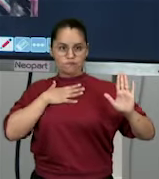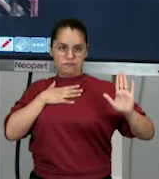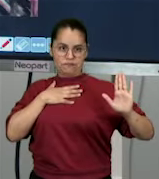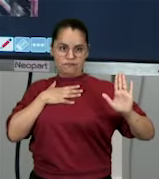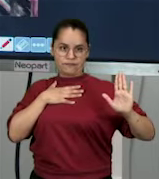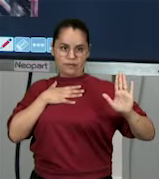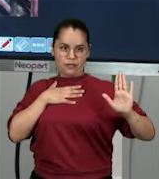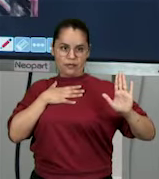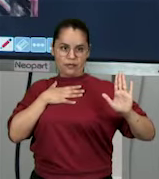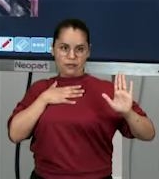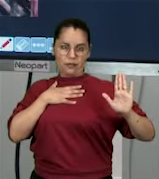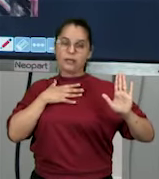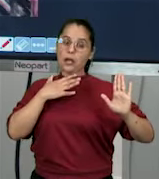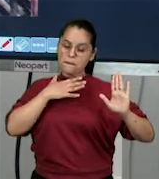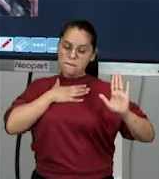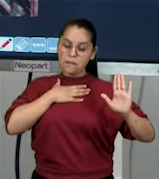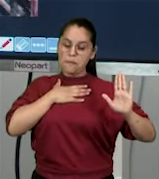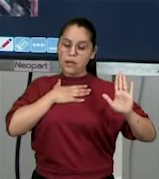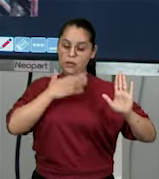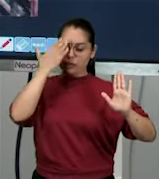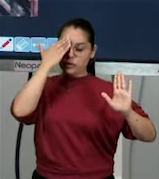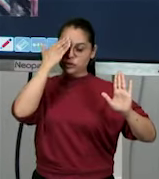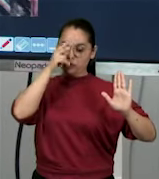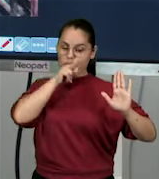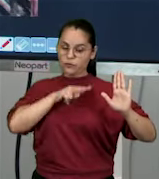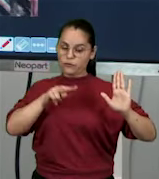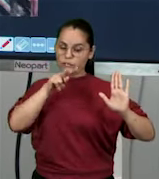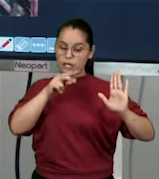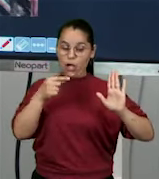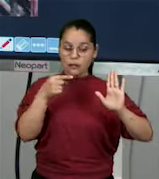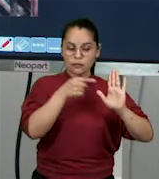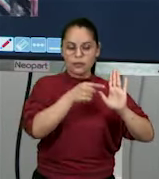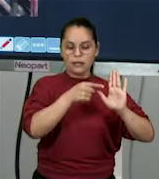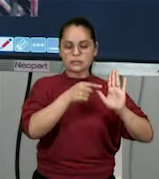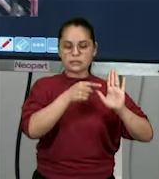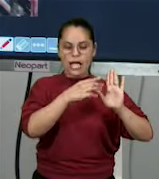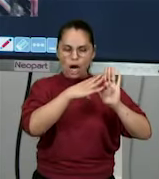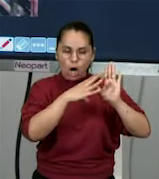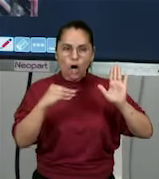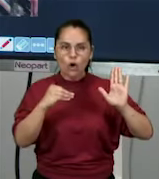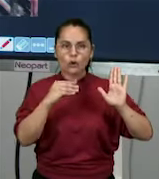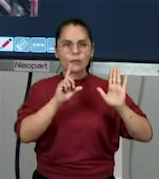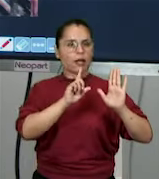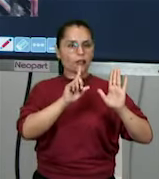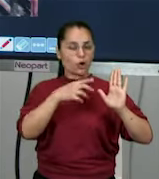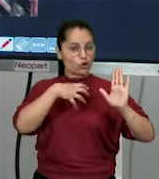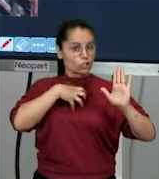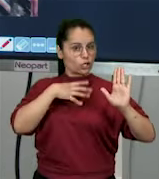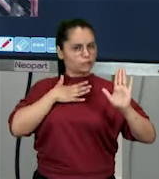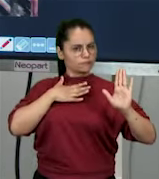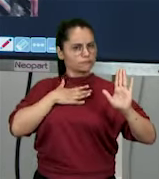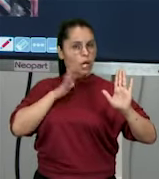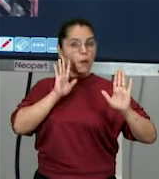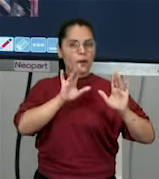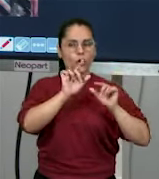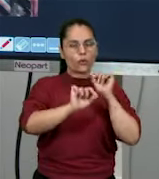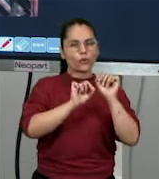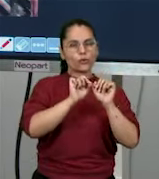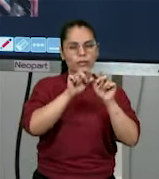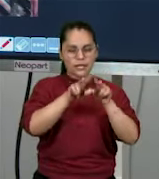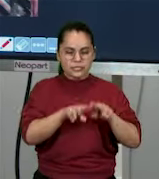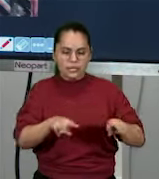releitura. Sim, é a minha visão em cima de uma imagem que já existe, que já está pronta. Só que, de fato, essa minha visão, ela